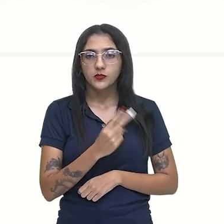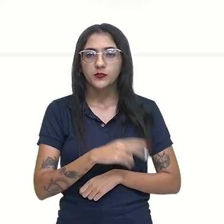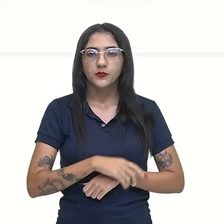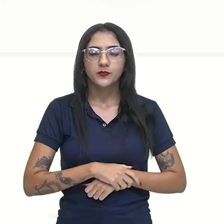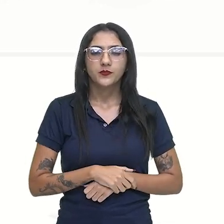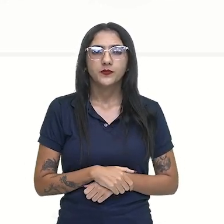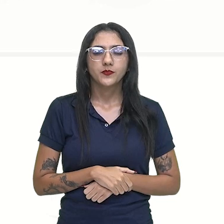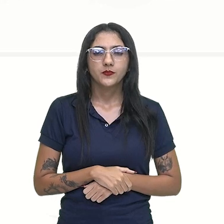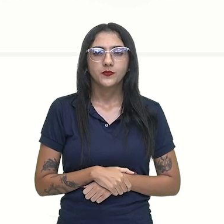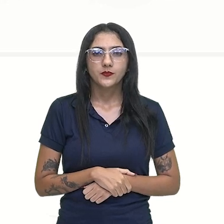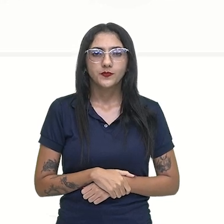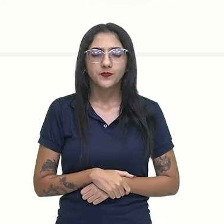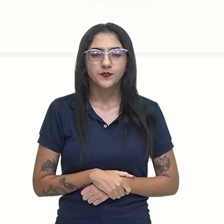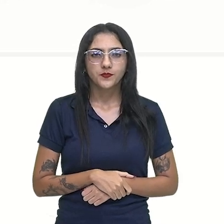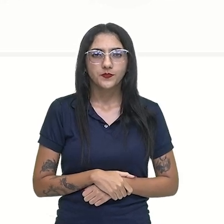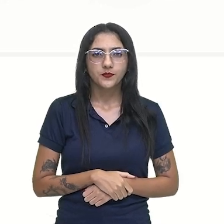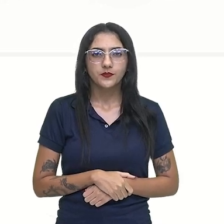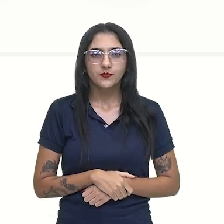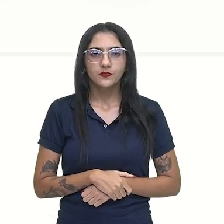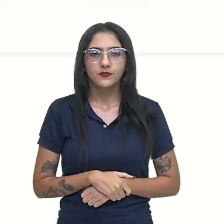0,002, tá?